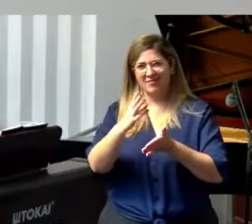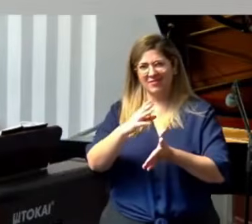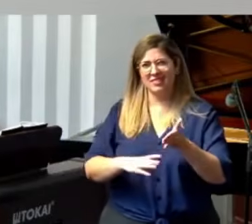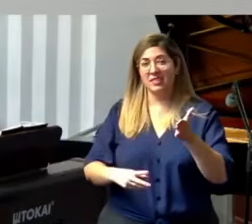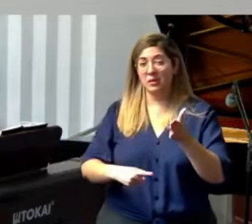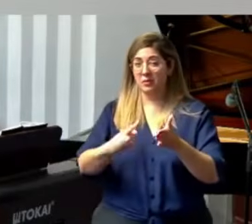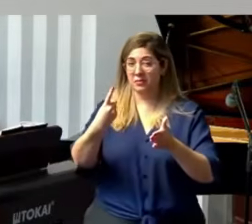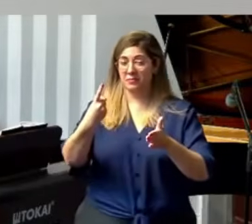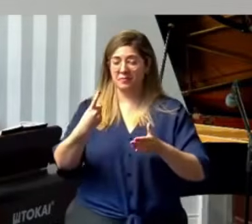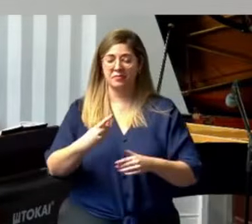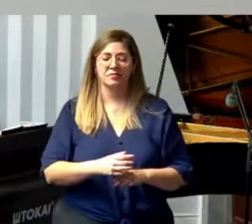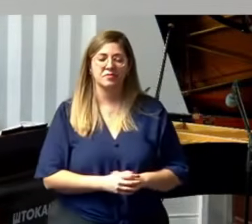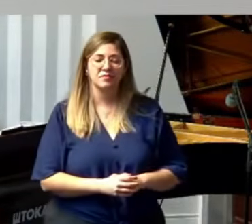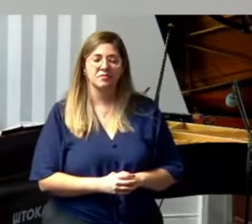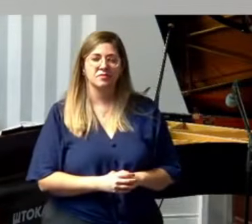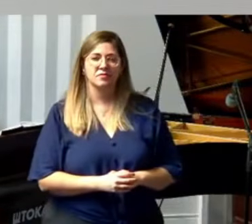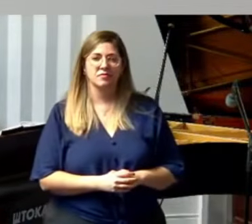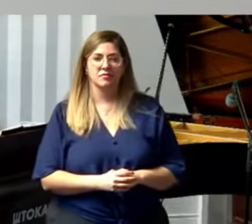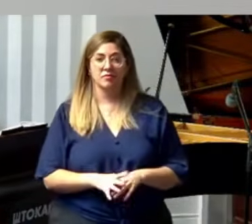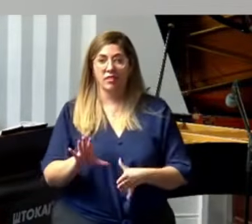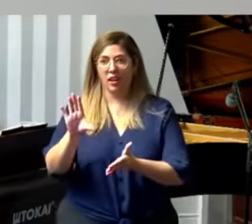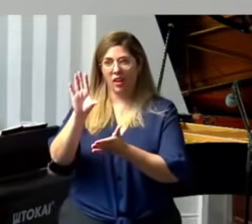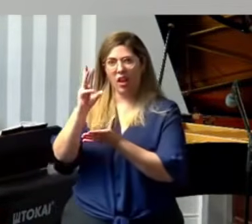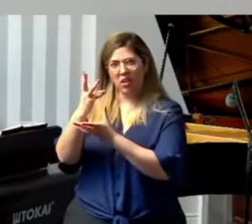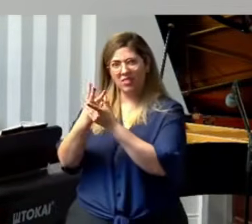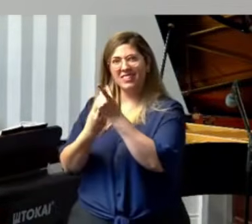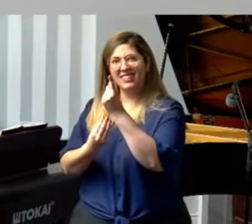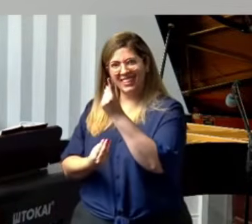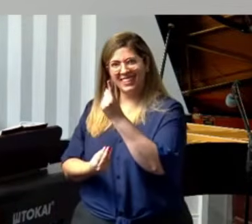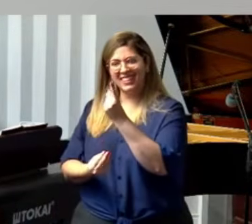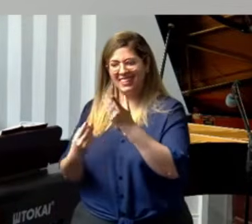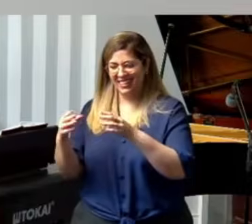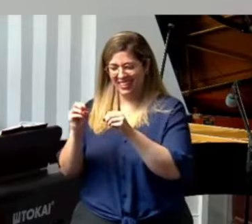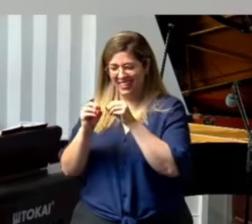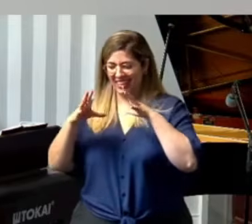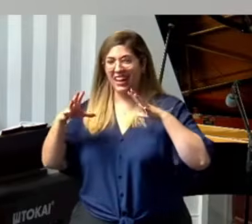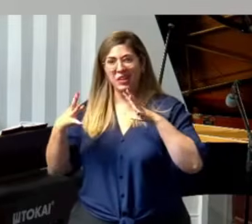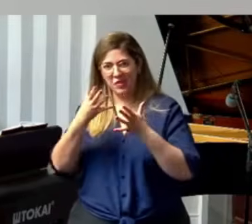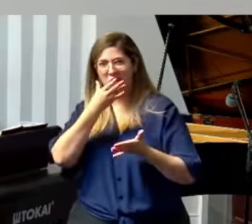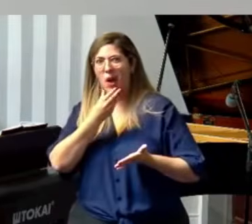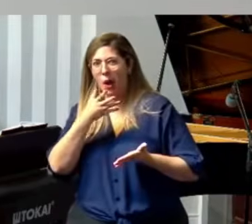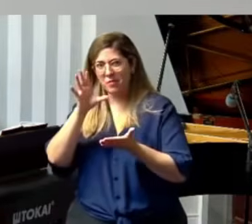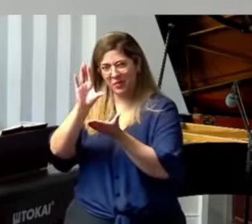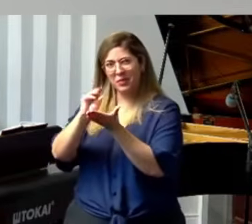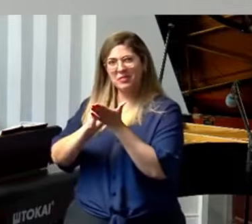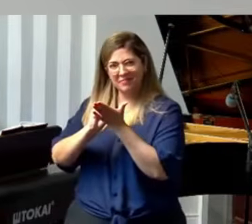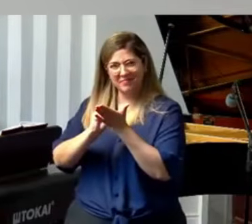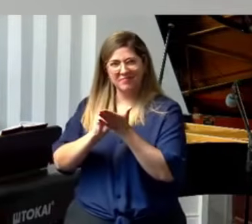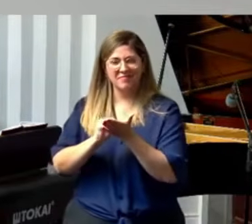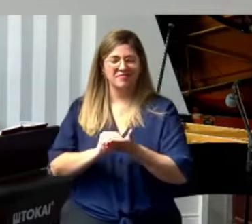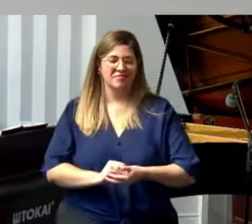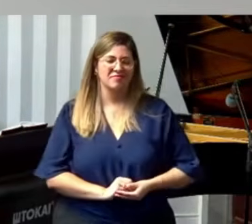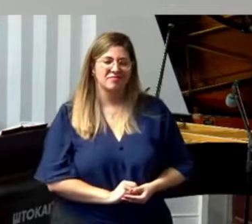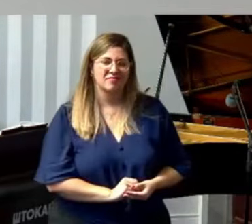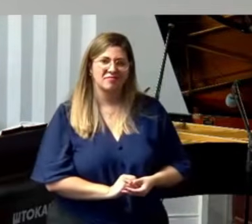disse: façamos o homem à nossa imagem. Naquele momento, tendo num primeiro instante em vista o